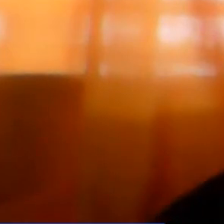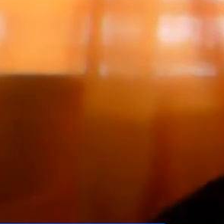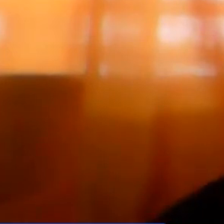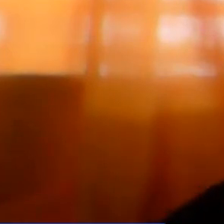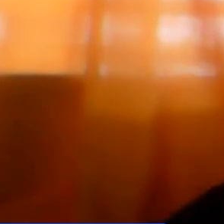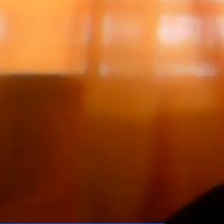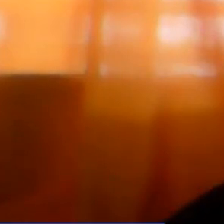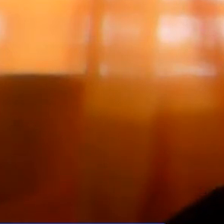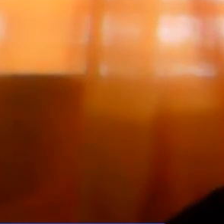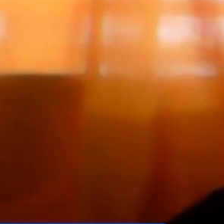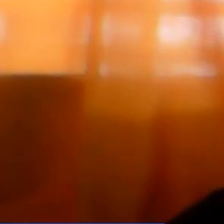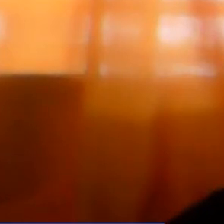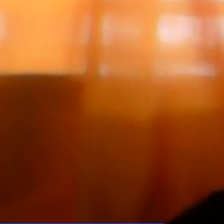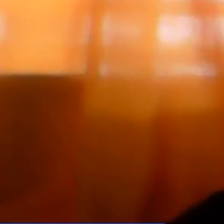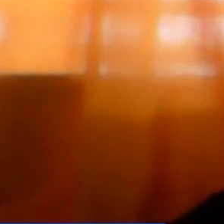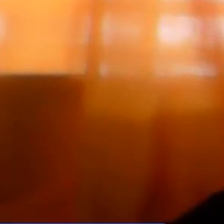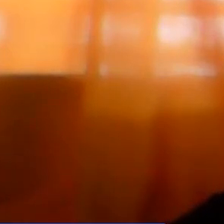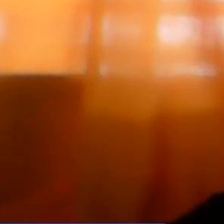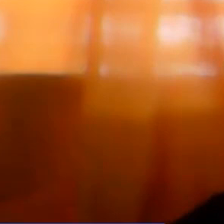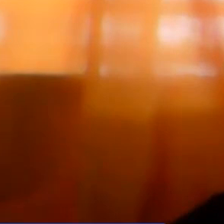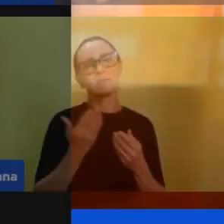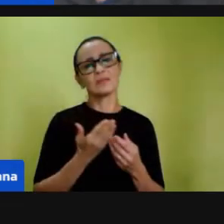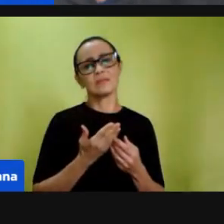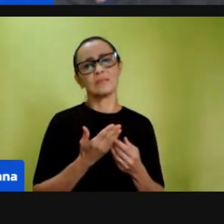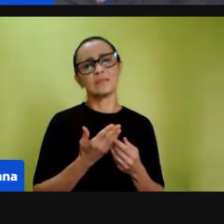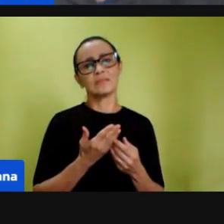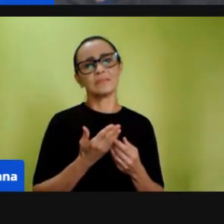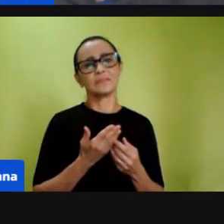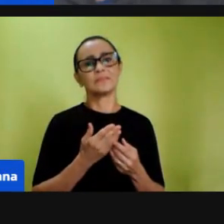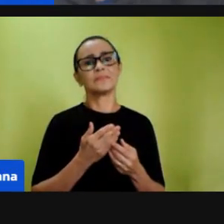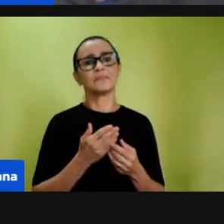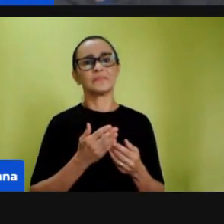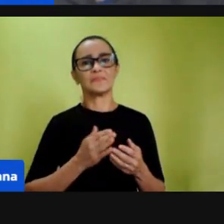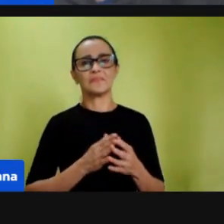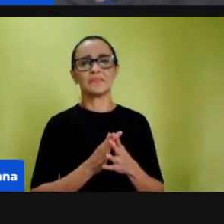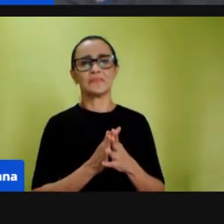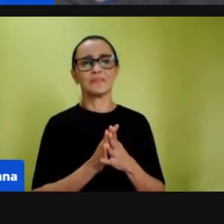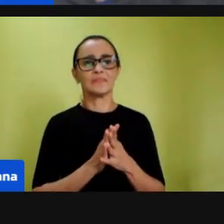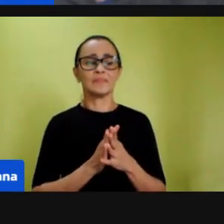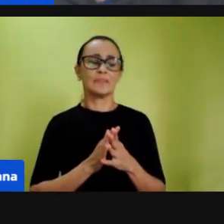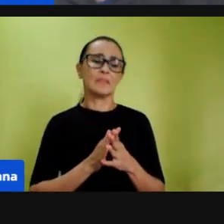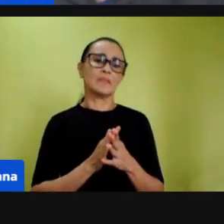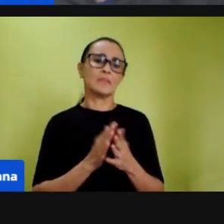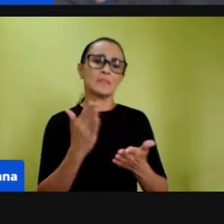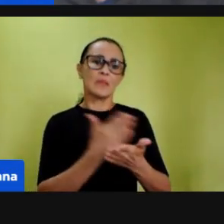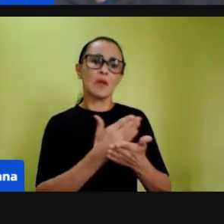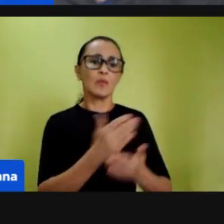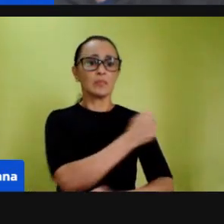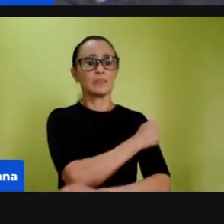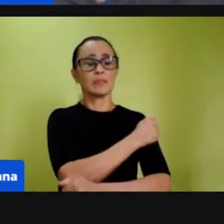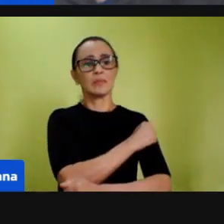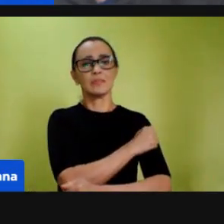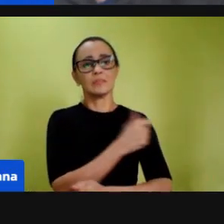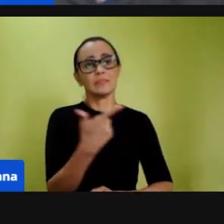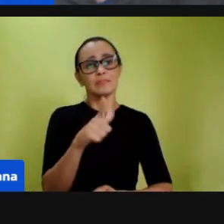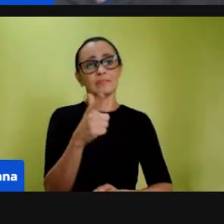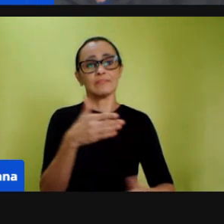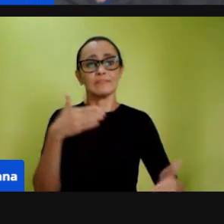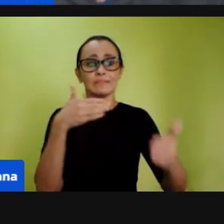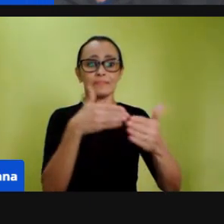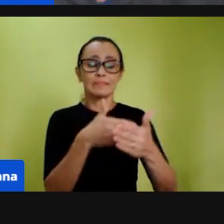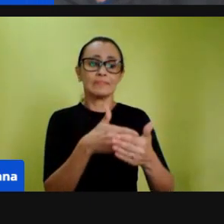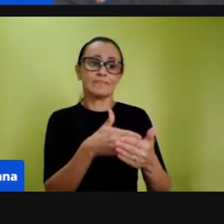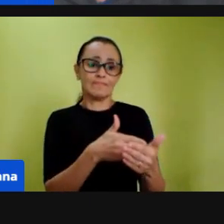Mesmo sabendo que nem todos os alunos têm os mesmos acessos né, à internet ou às redes sociais, eu não via